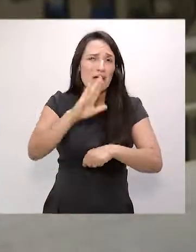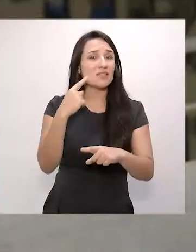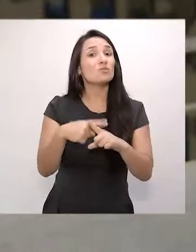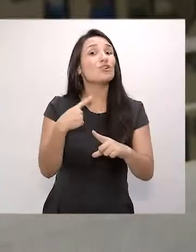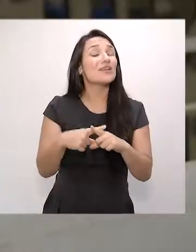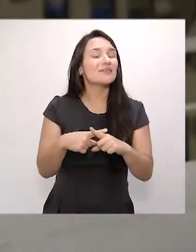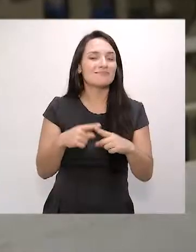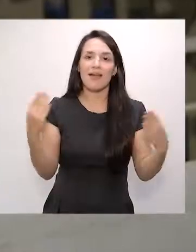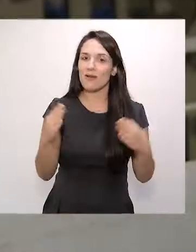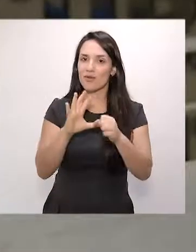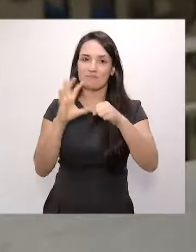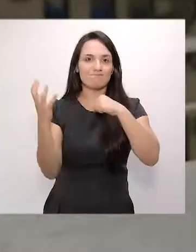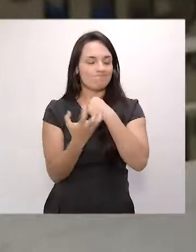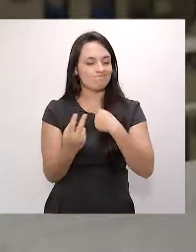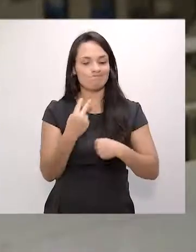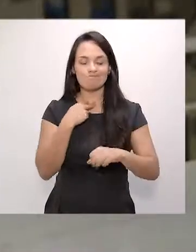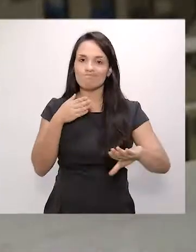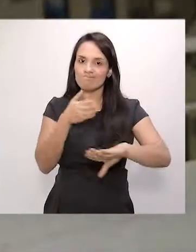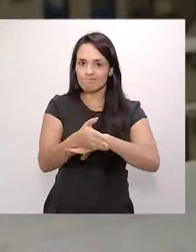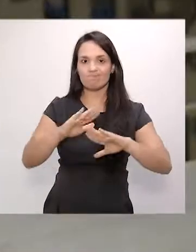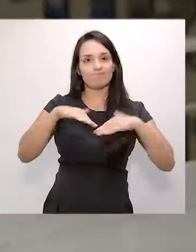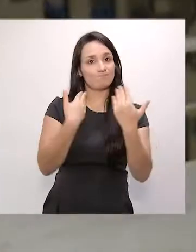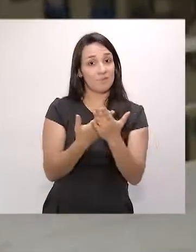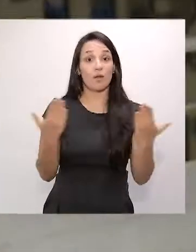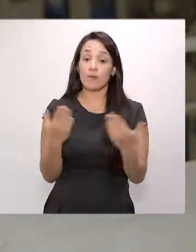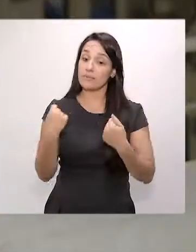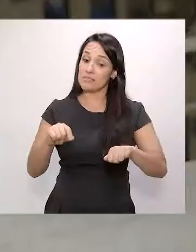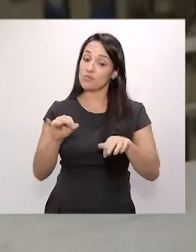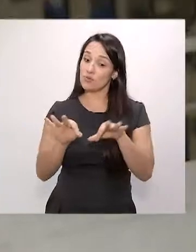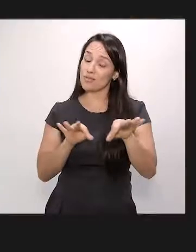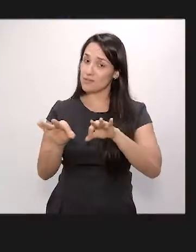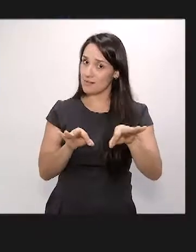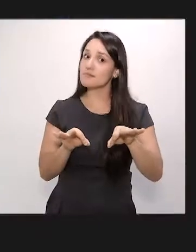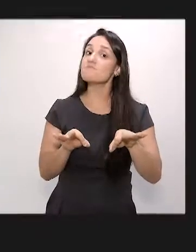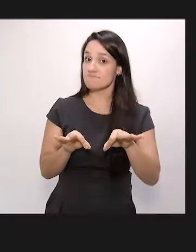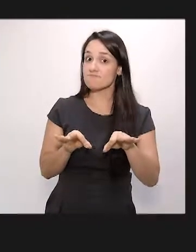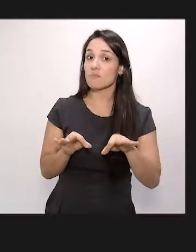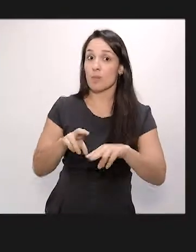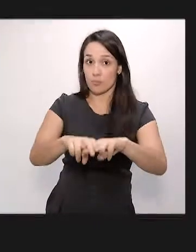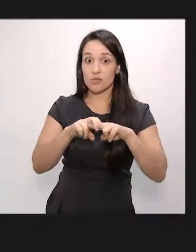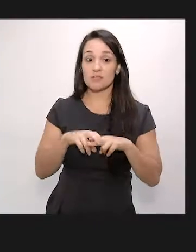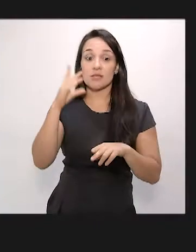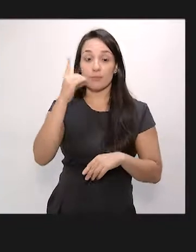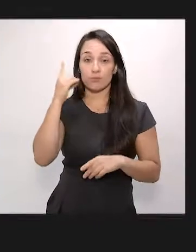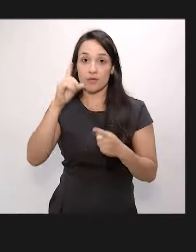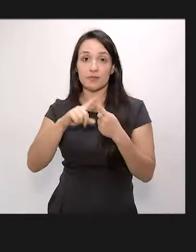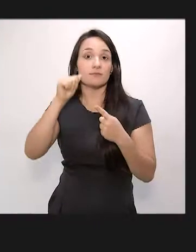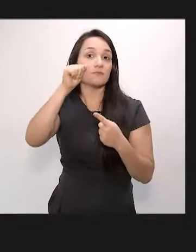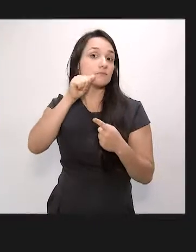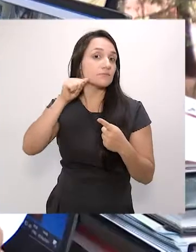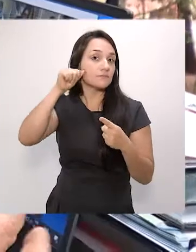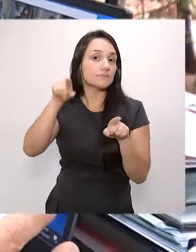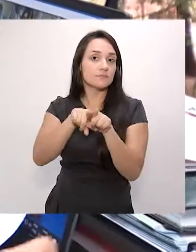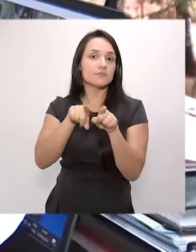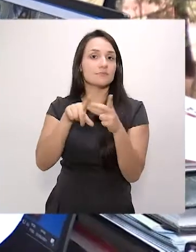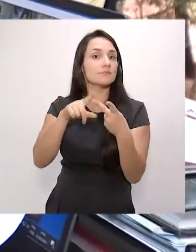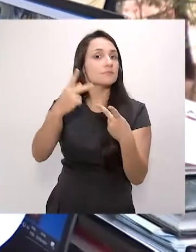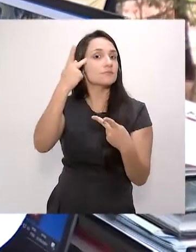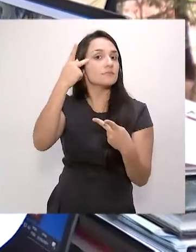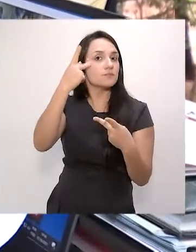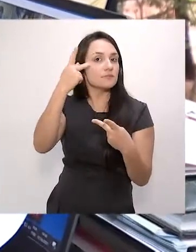de restrição exige planejamento para um retorno seguro. Os deputados Amarildo Cruz e Pedro